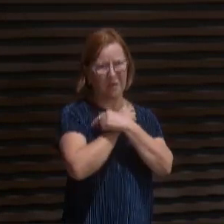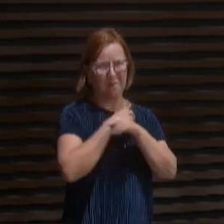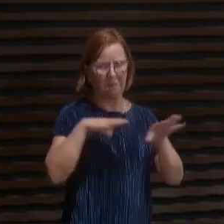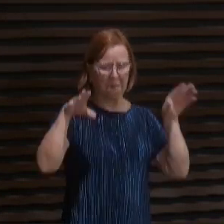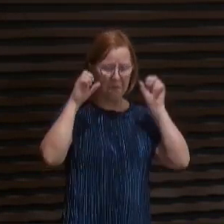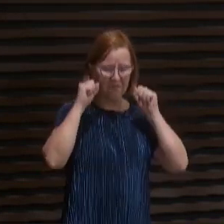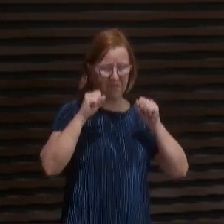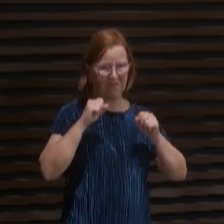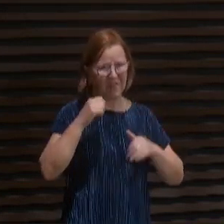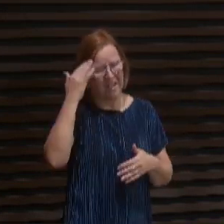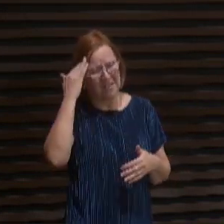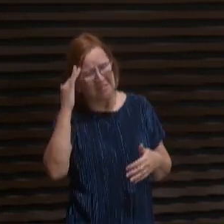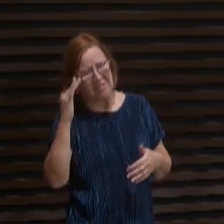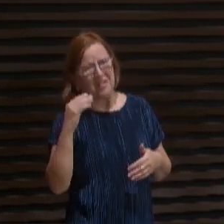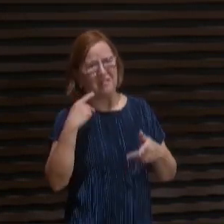falar bem.